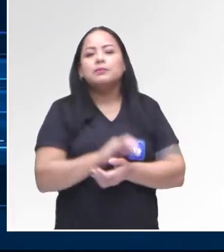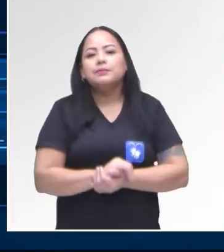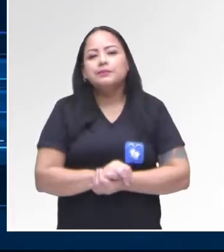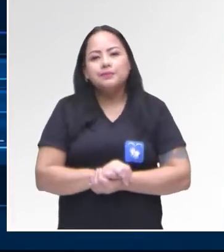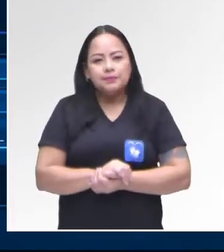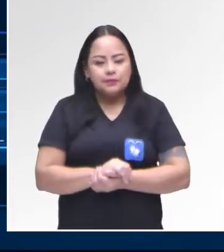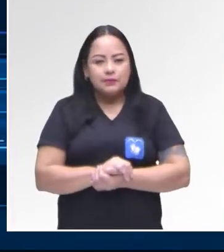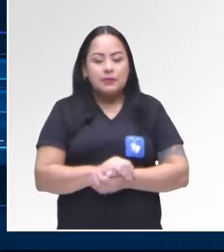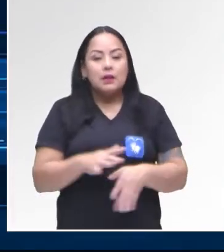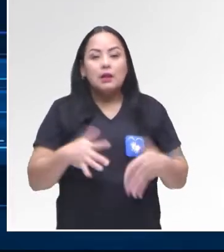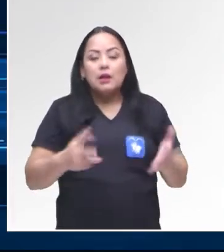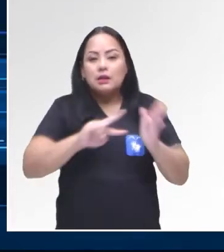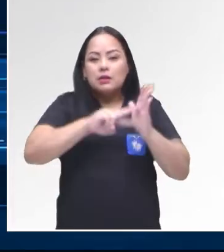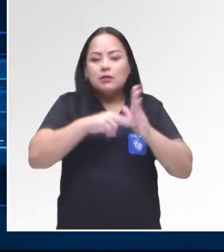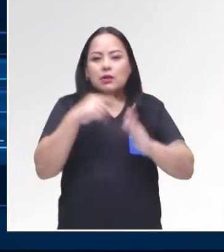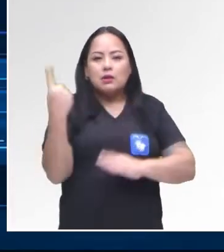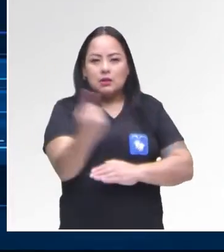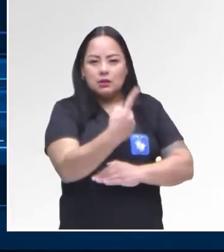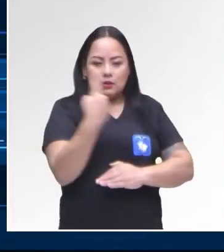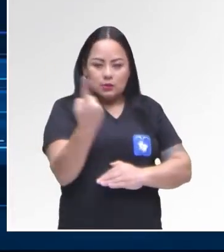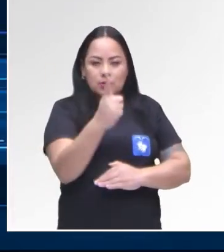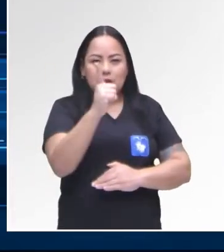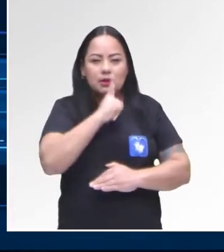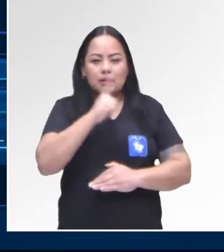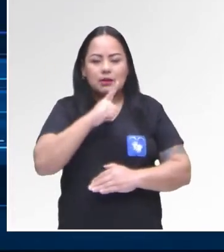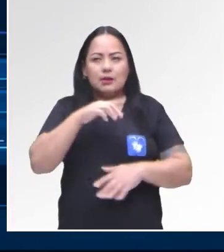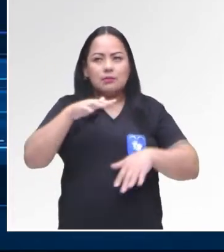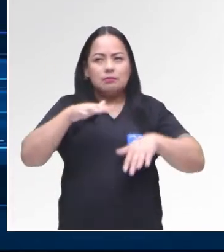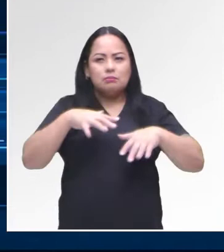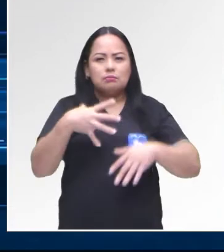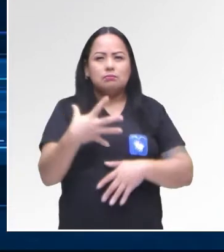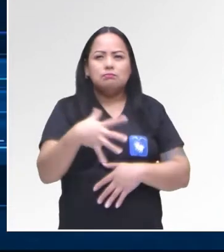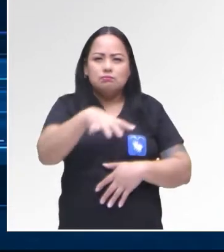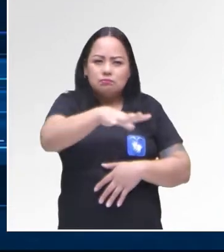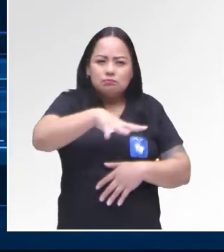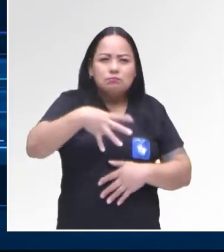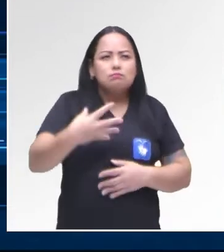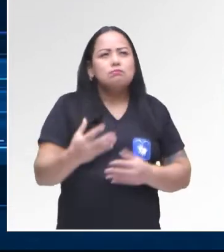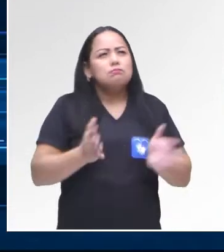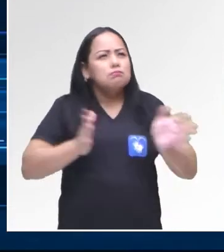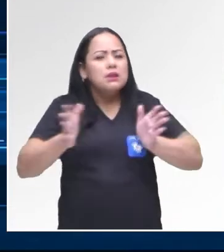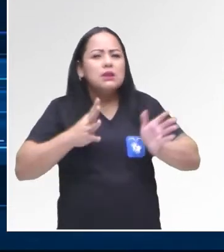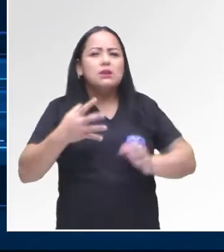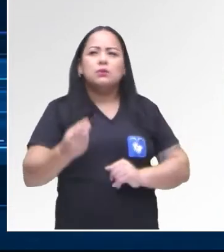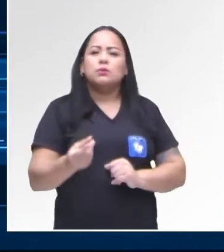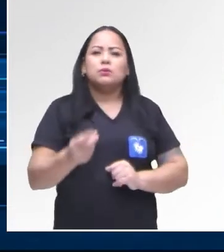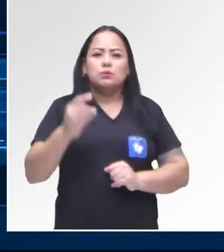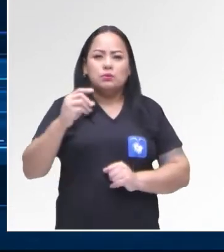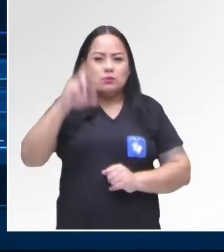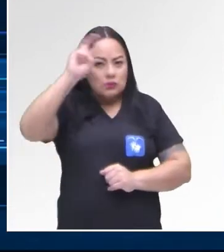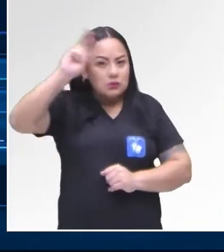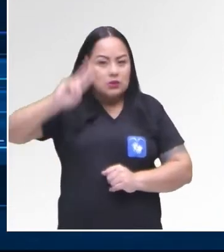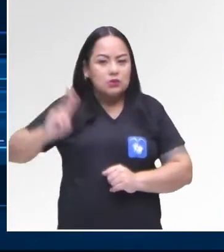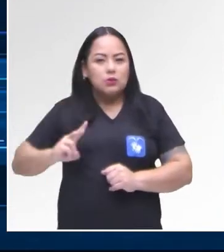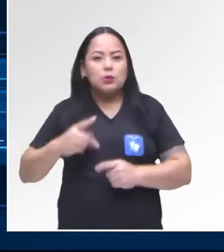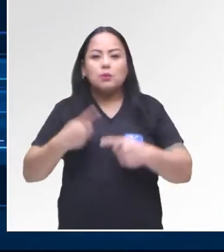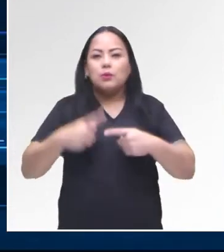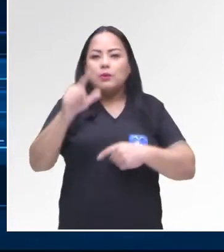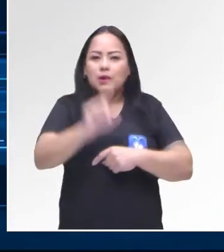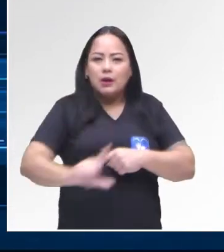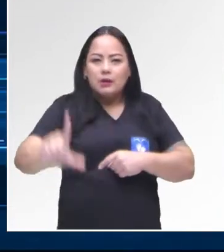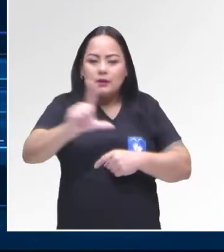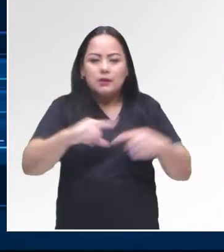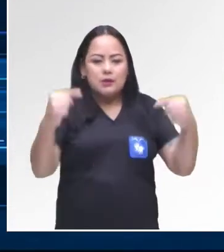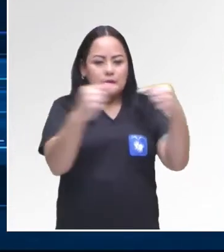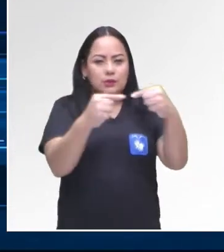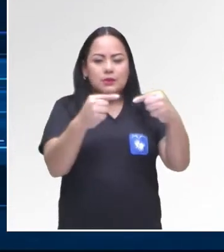que nós temos um momento na vida, na história, em que a literatura vai associando